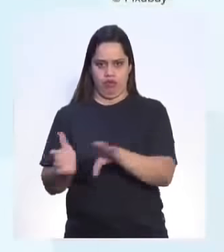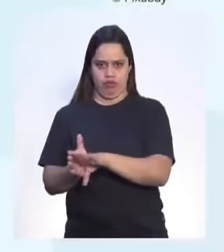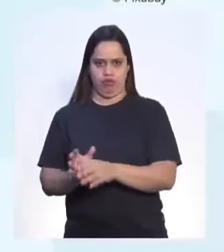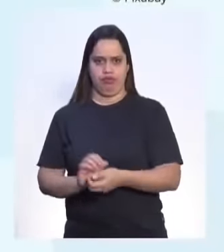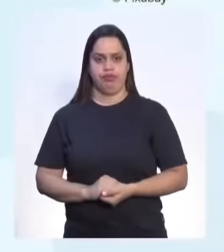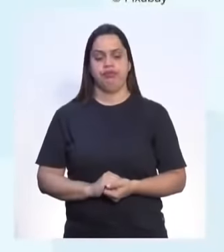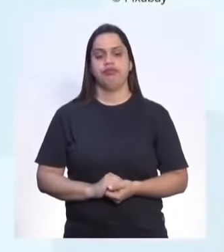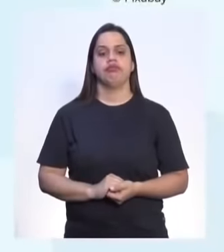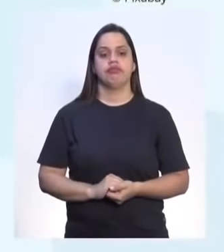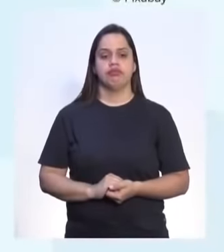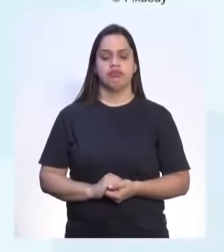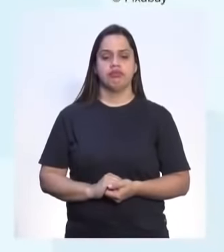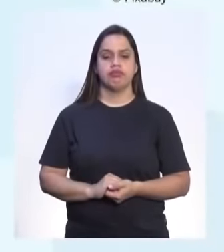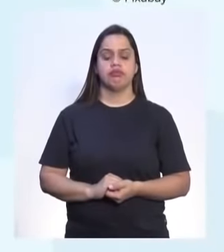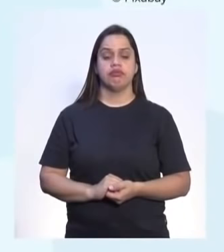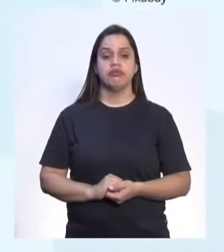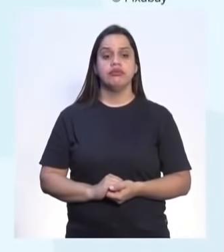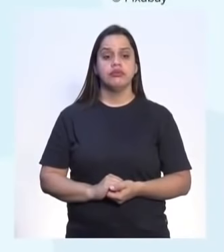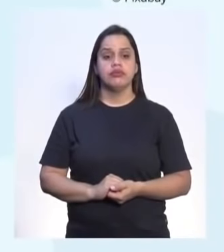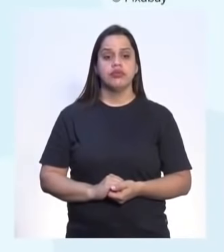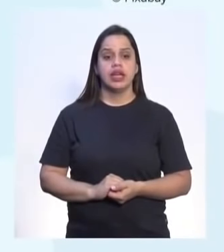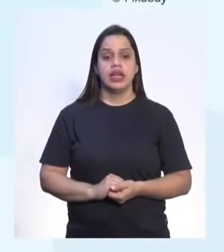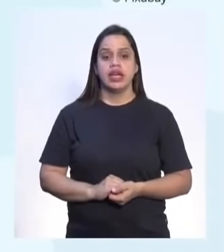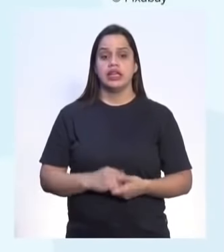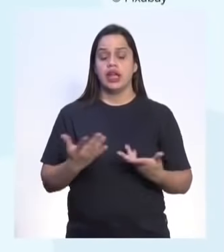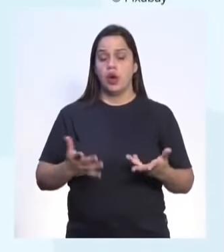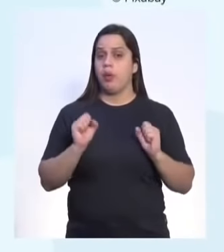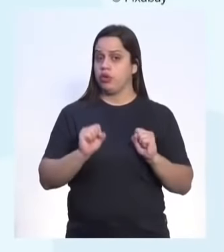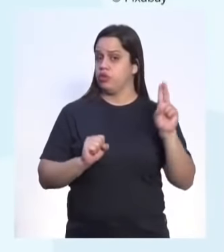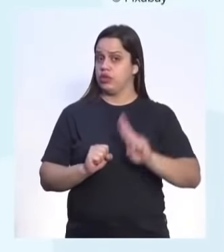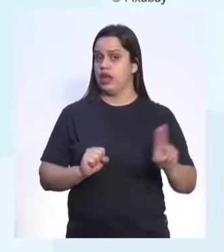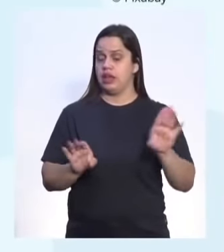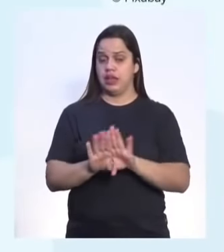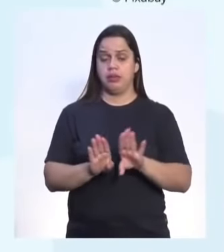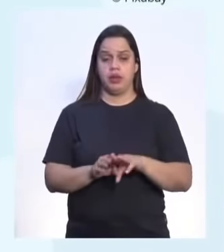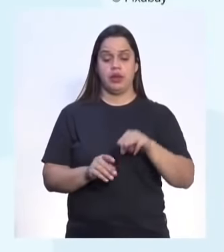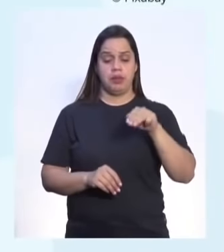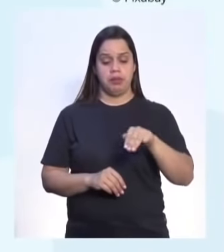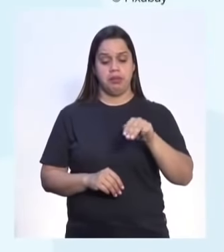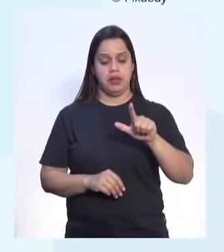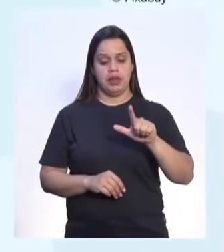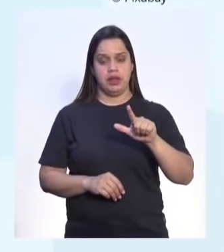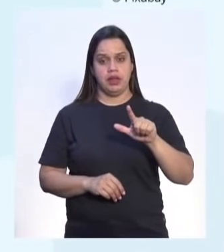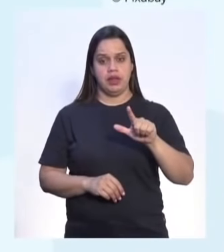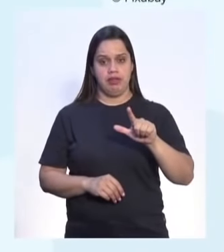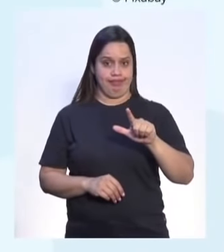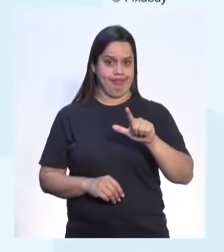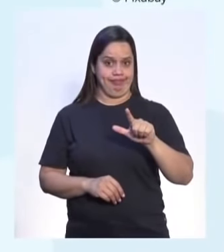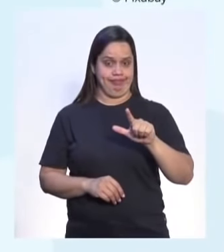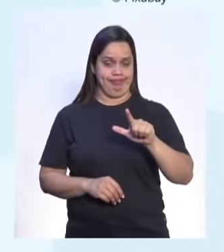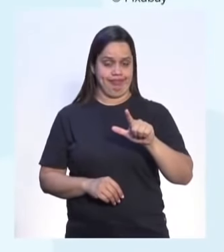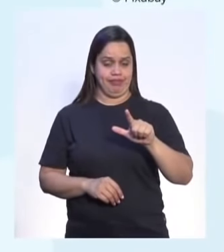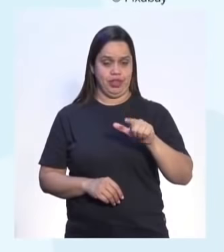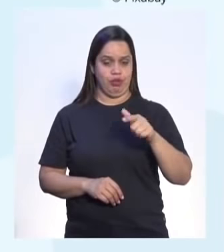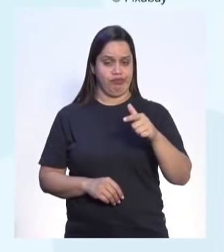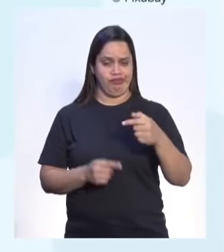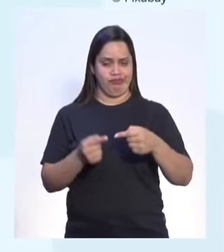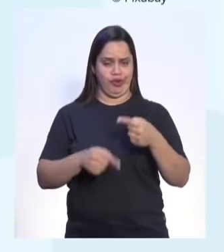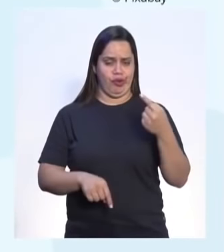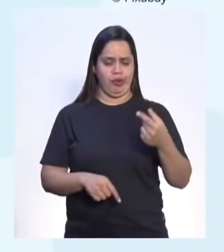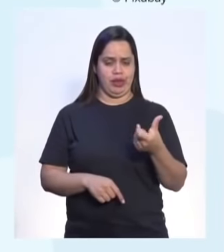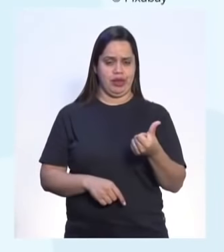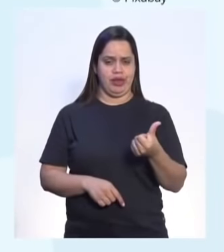unidades de medida aí, tá? No caso de distância. Então, a gente pode medir em milímetros, só que não tem sentido nenhum você medir 648 quilômetros,